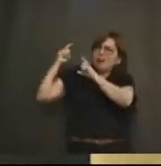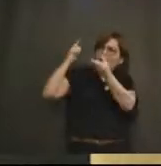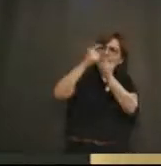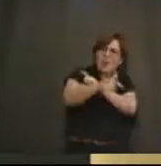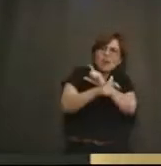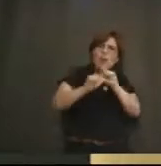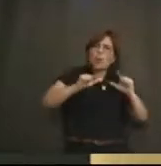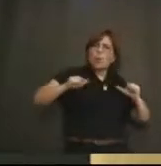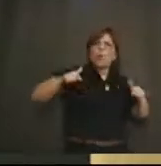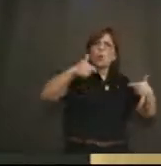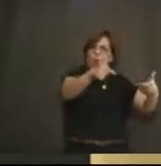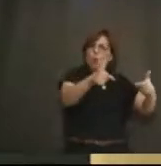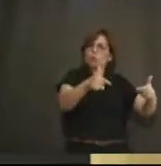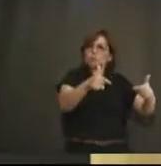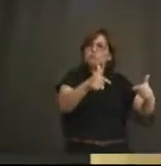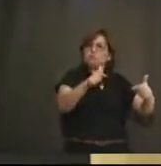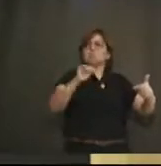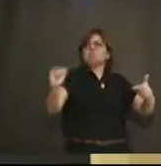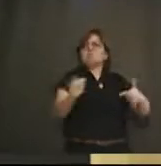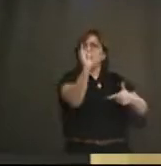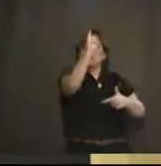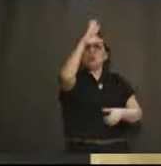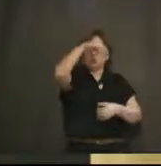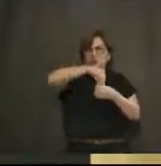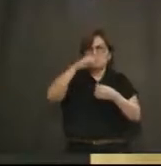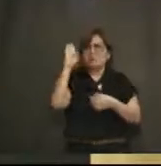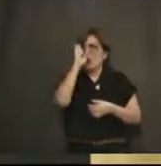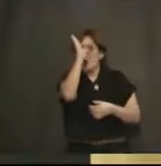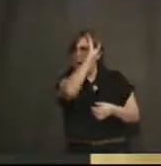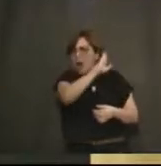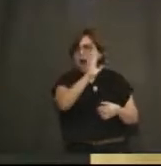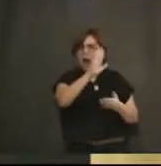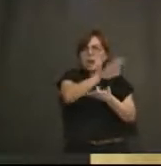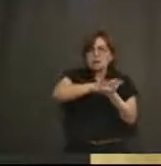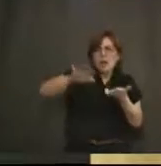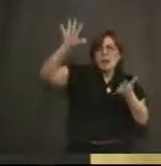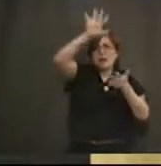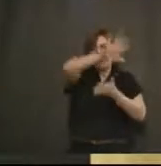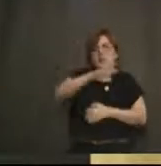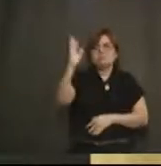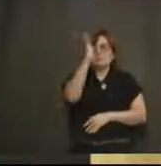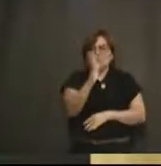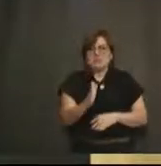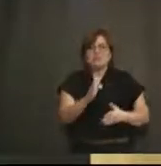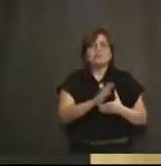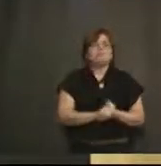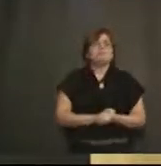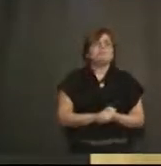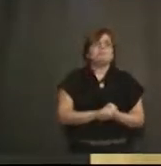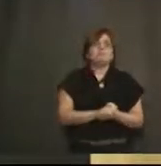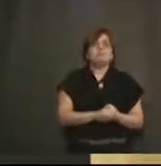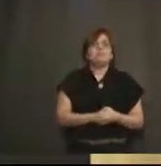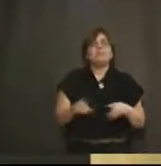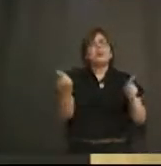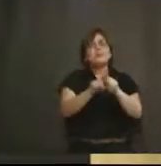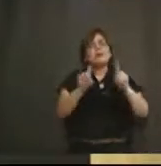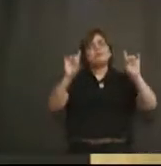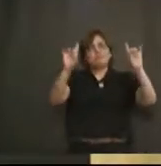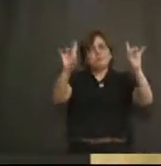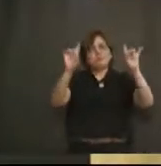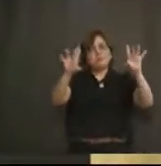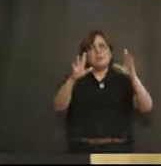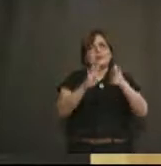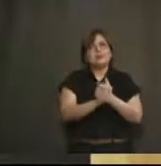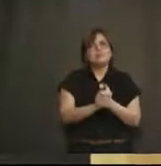na academia brasileira. Quero saudar muito especialmente